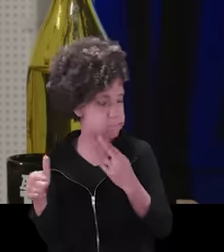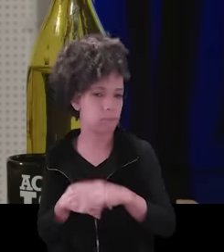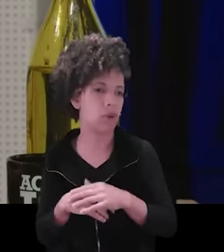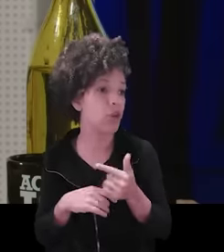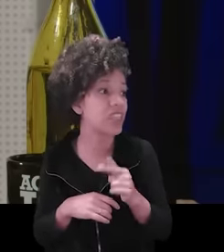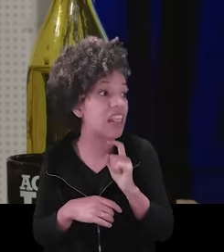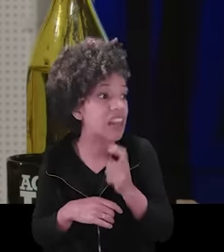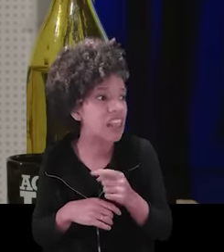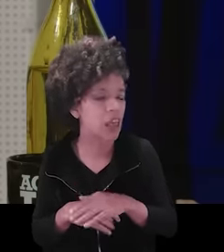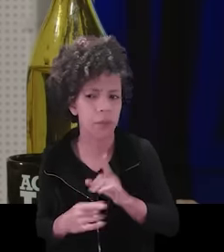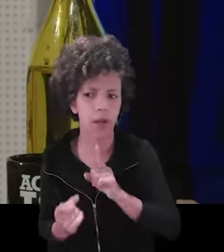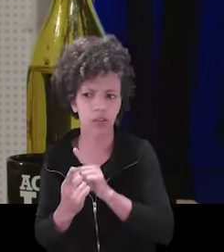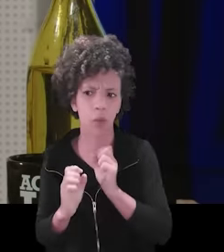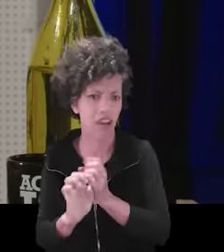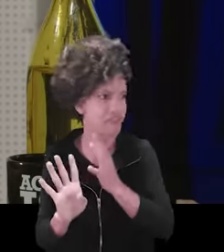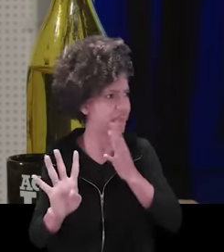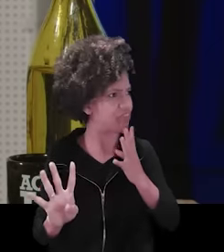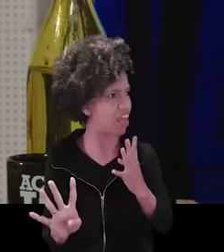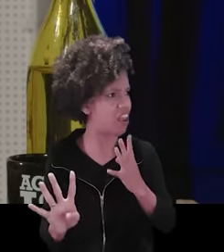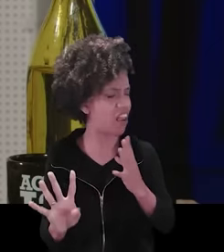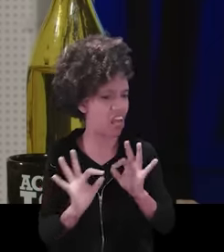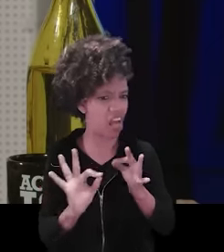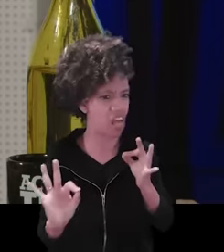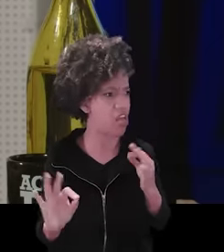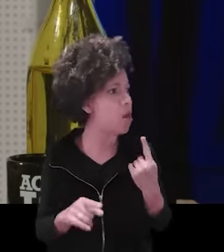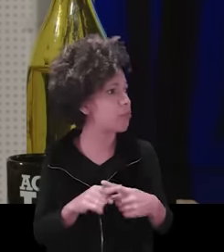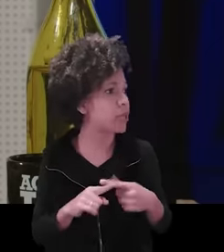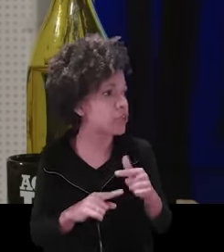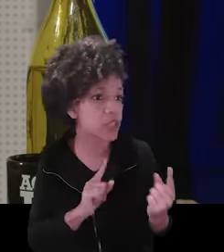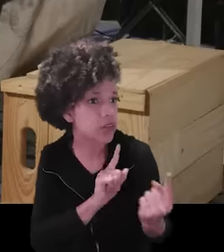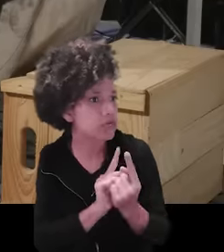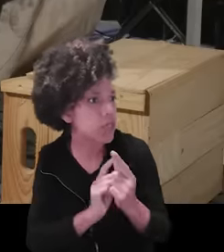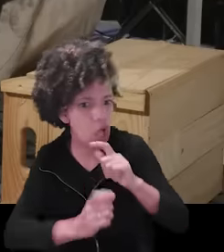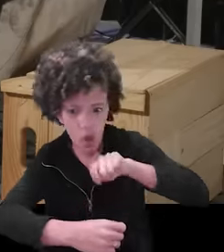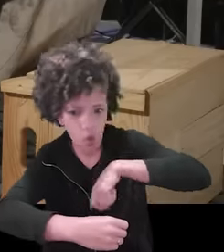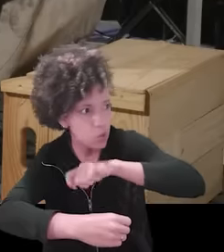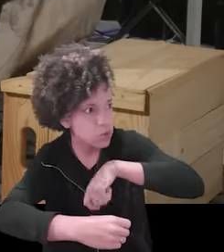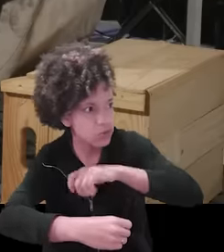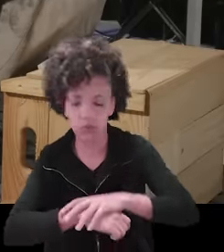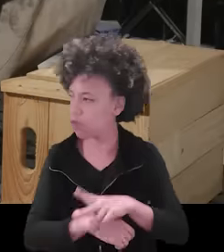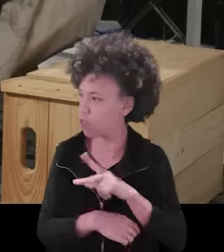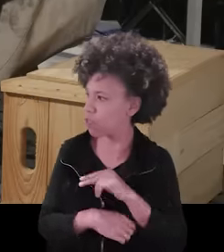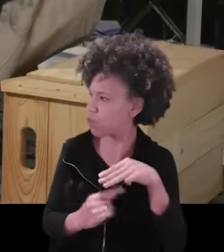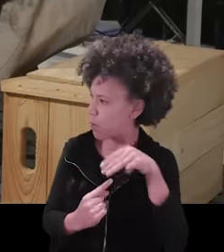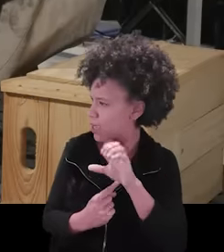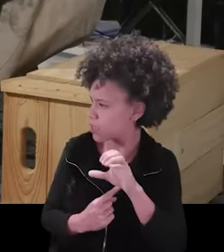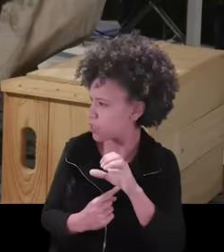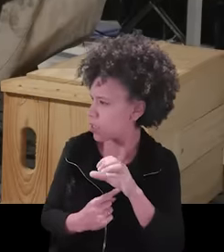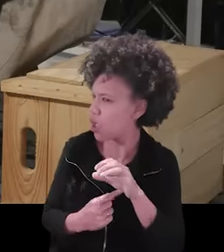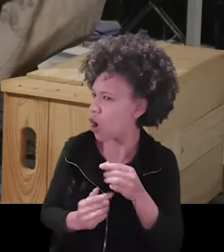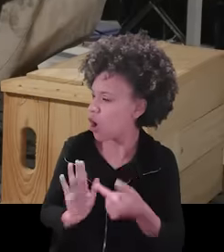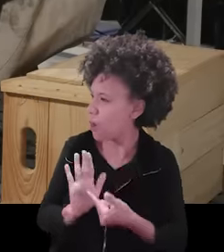e assim não tem ninguém e você tá numa fila enorme porque não tem atendente não tem cozinheiro isso lá o McDonald's